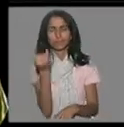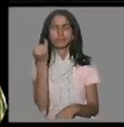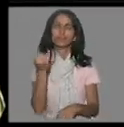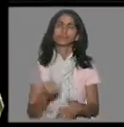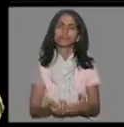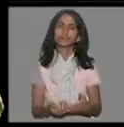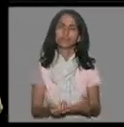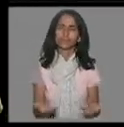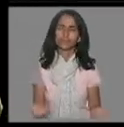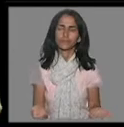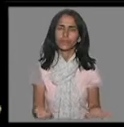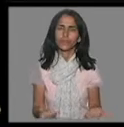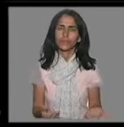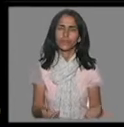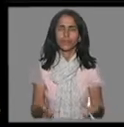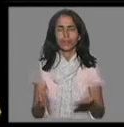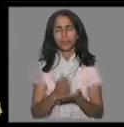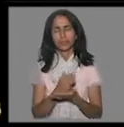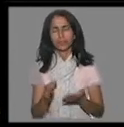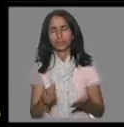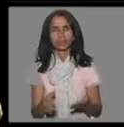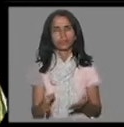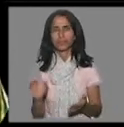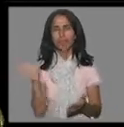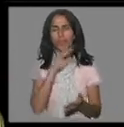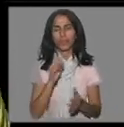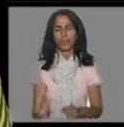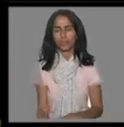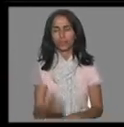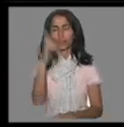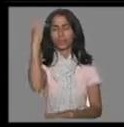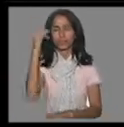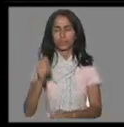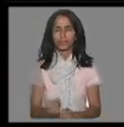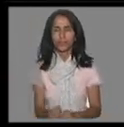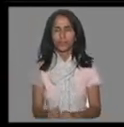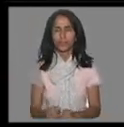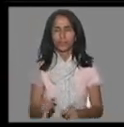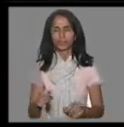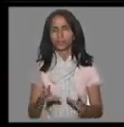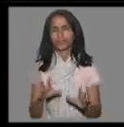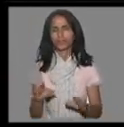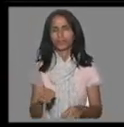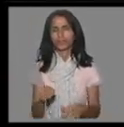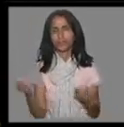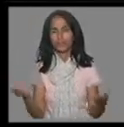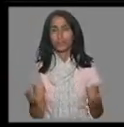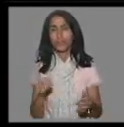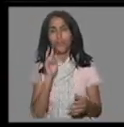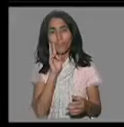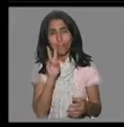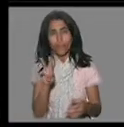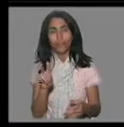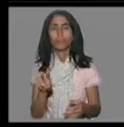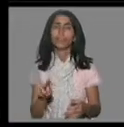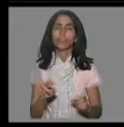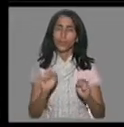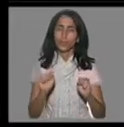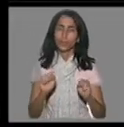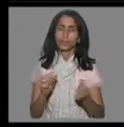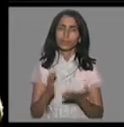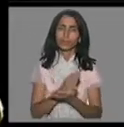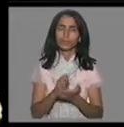que por muita gente é usada de maneira efêmera, né, como de maneira artificial. Você pode usar essa plataforma